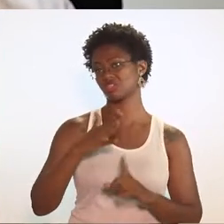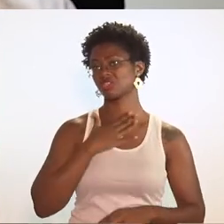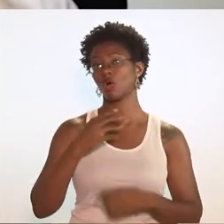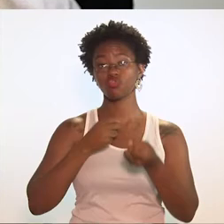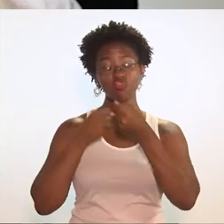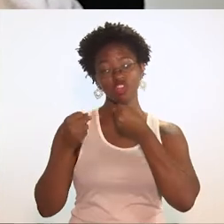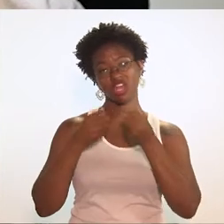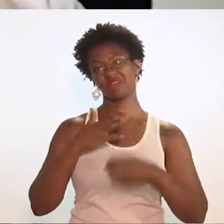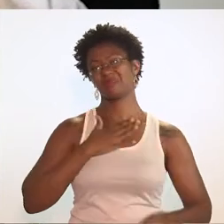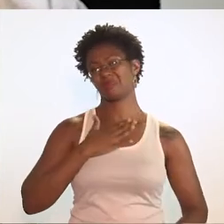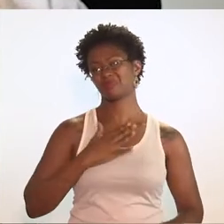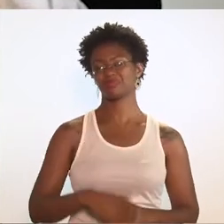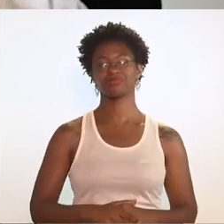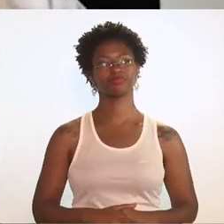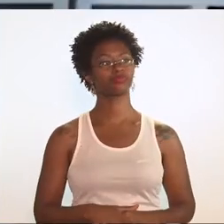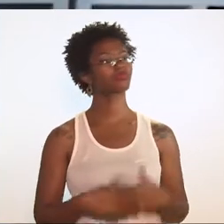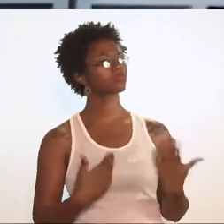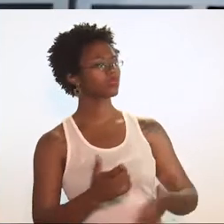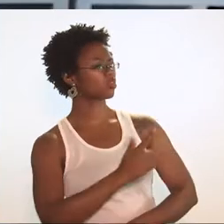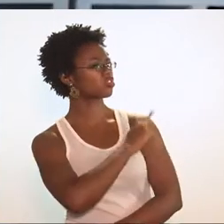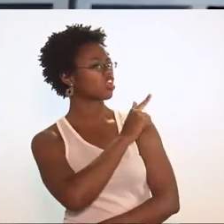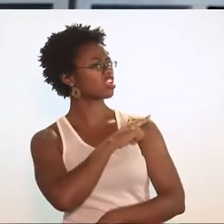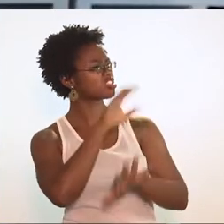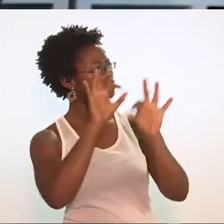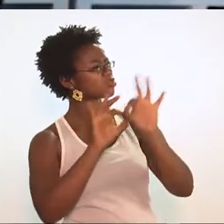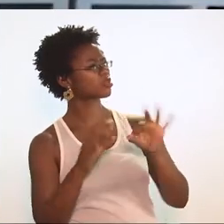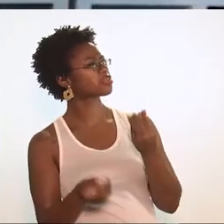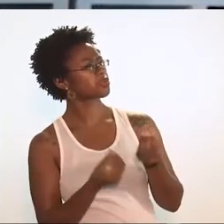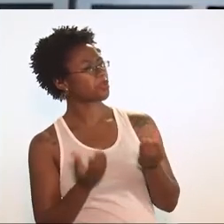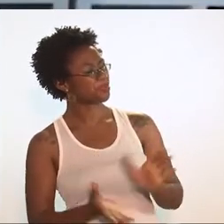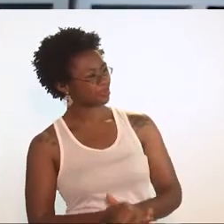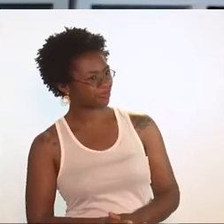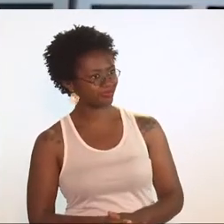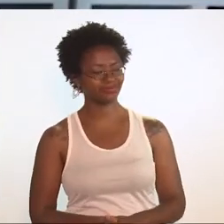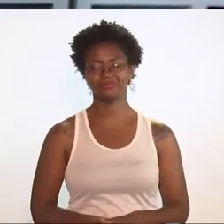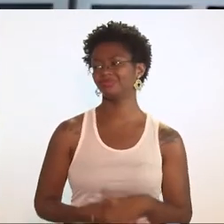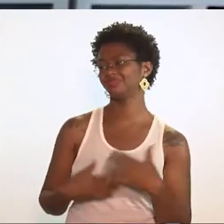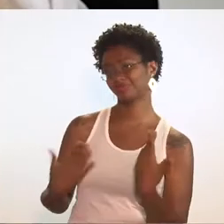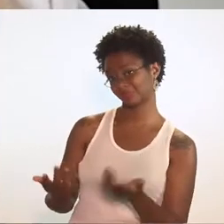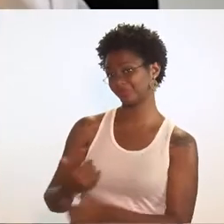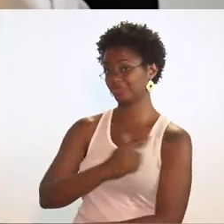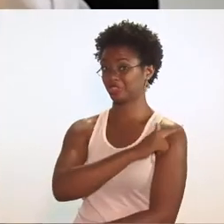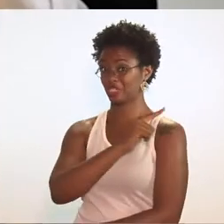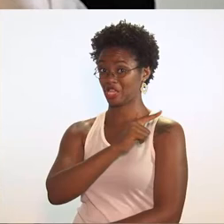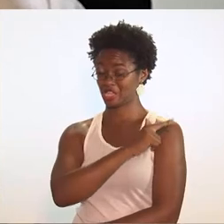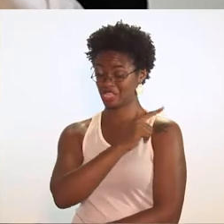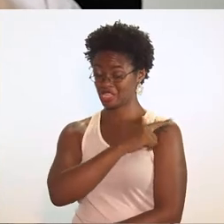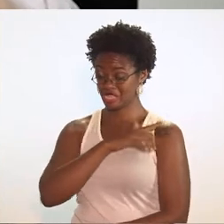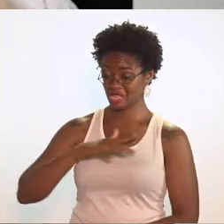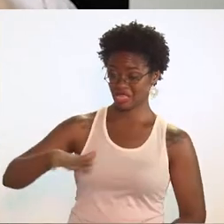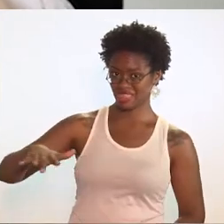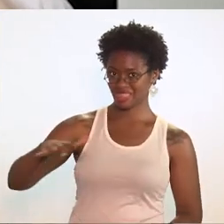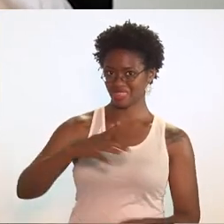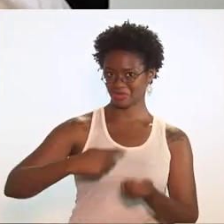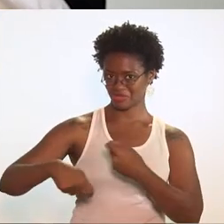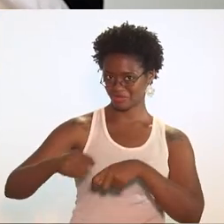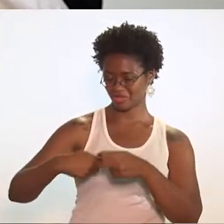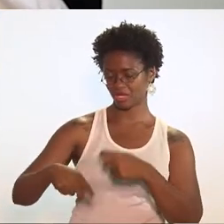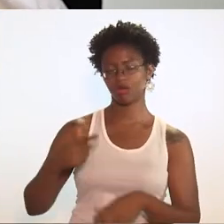comunicação para mim, o jornalismo. E o gerenciamento de projetos? O